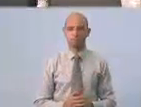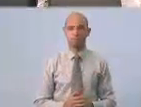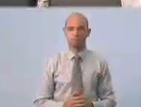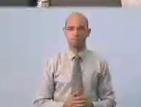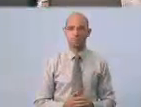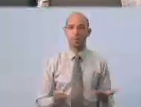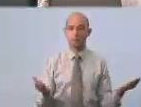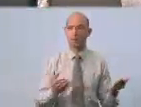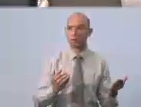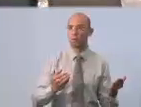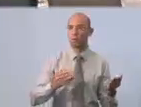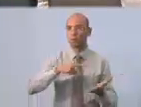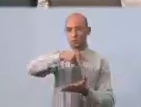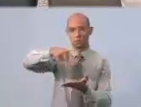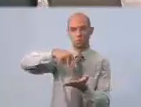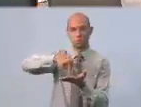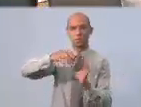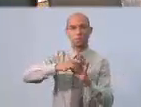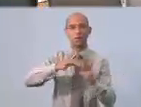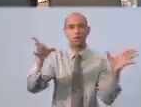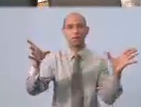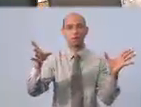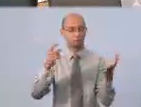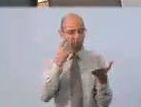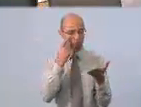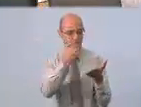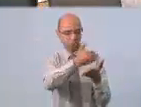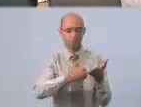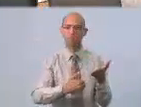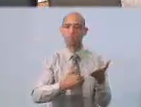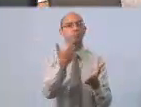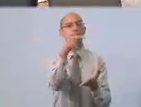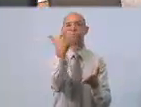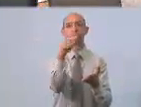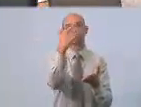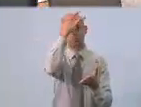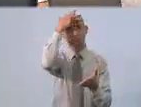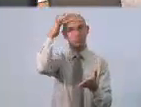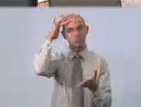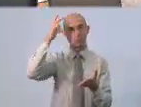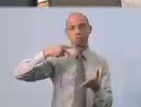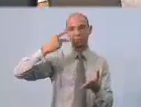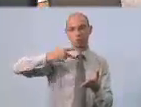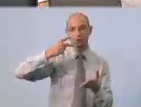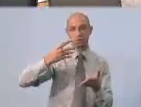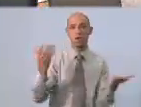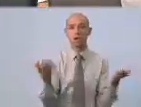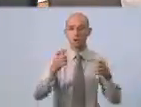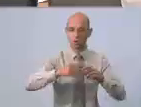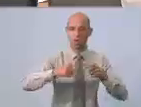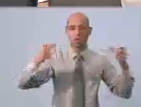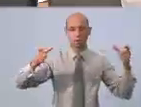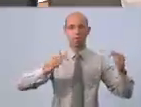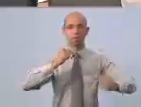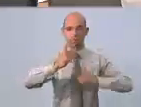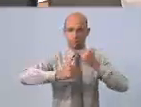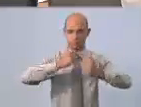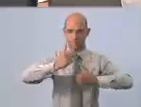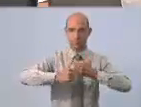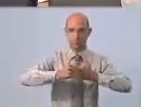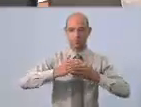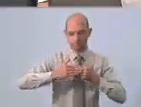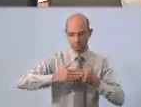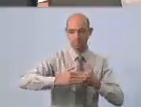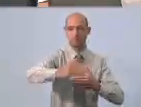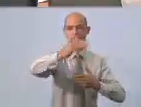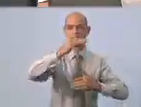Passemos à tribuna livre. Na tribuna livre não temos também nenhum inscrito. Passemos ao grande expediente.